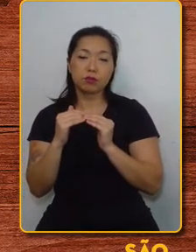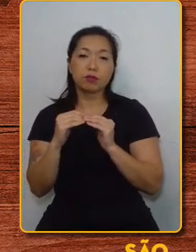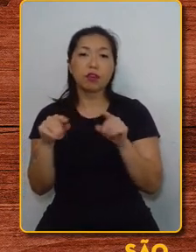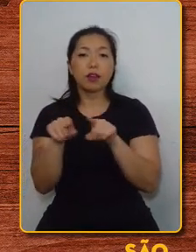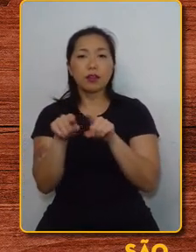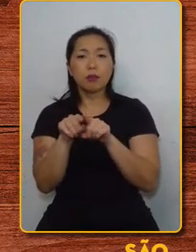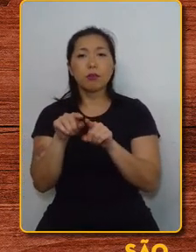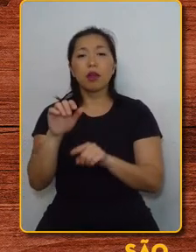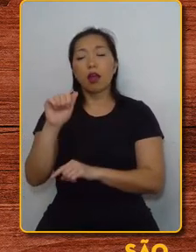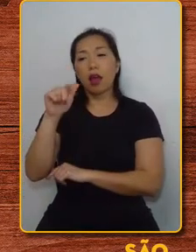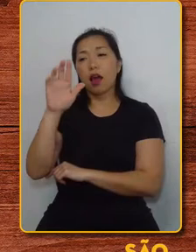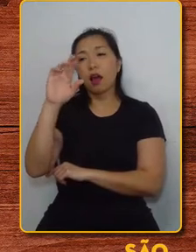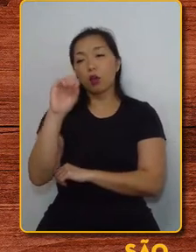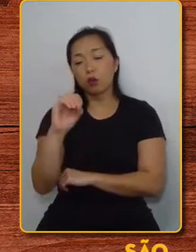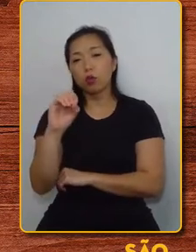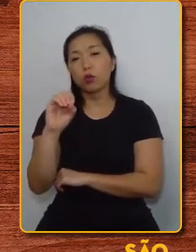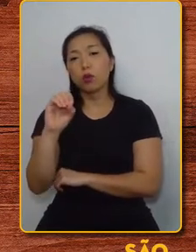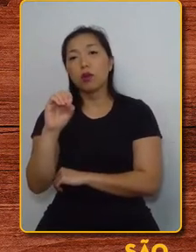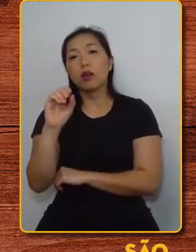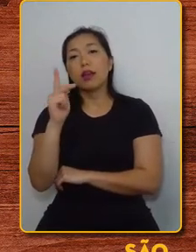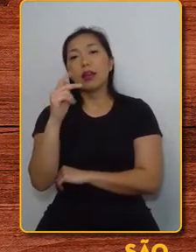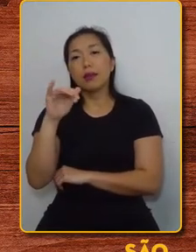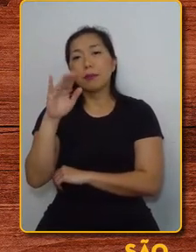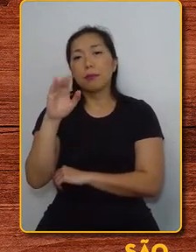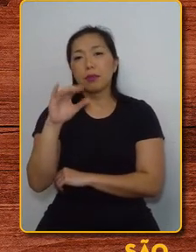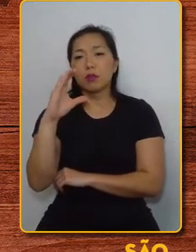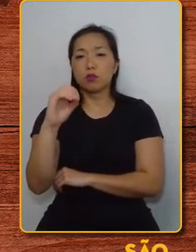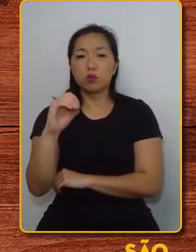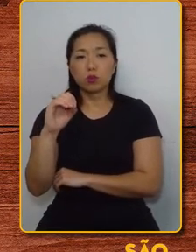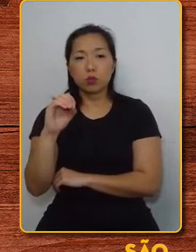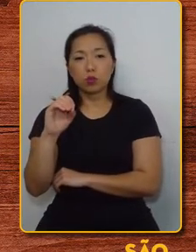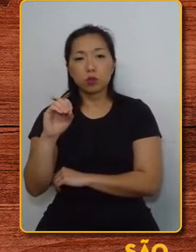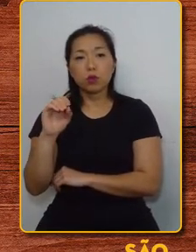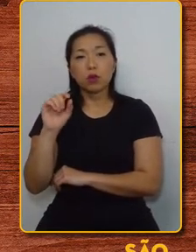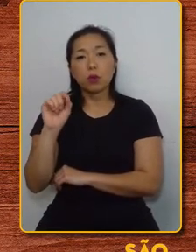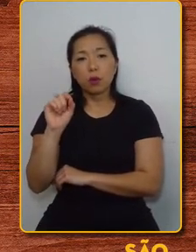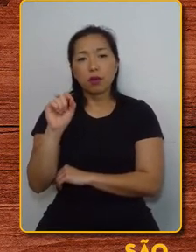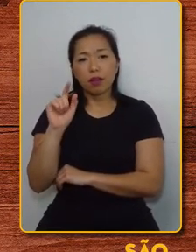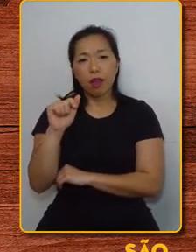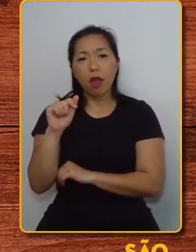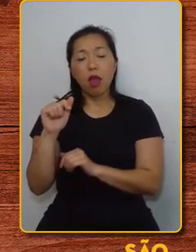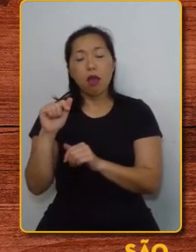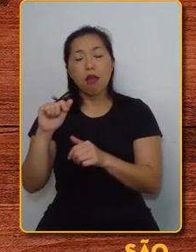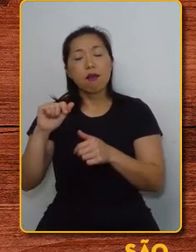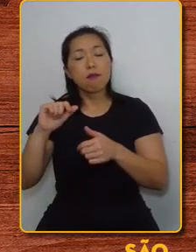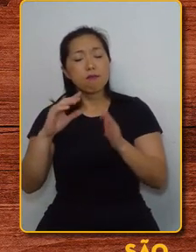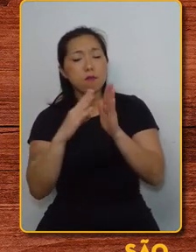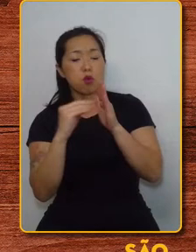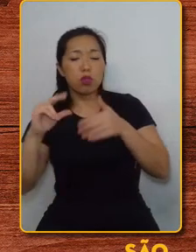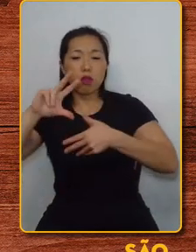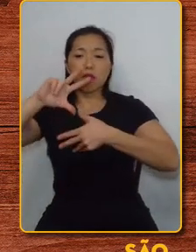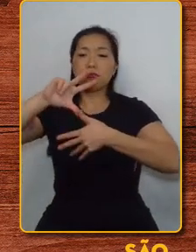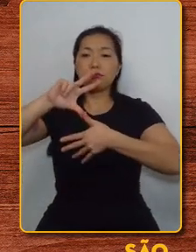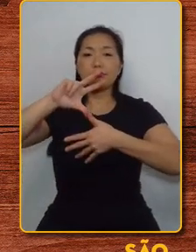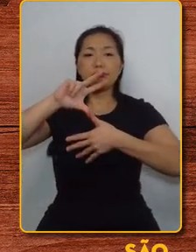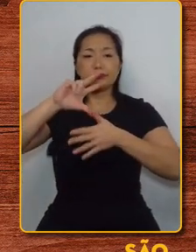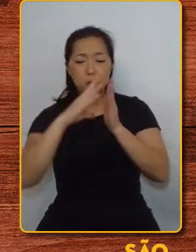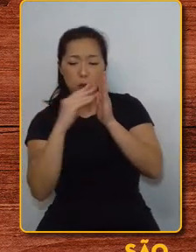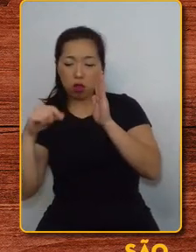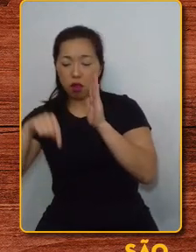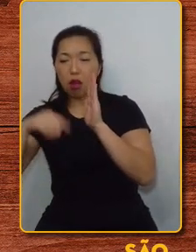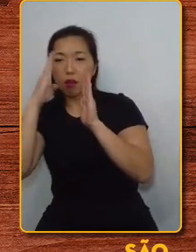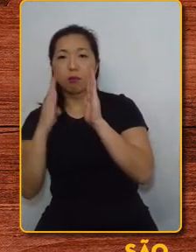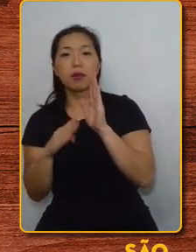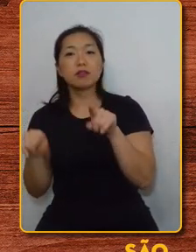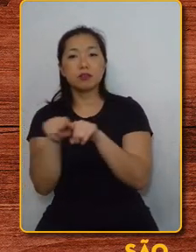como um conceito americano, a lógica é muito isso. Ou seja, eu não posso colocar a feira do Nordeste dentro do pacote do agronegócio. Seria demais, nem